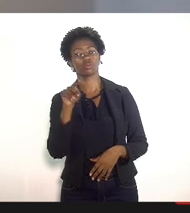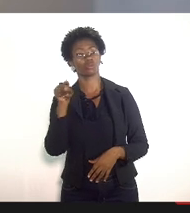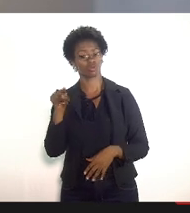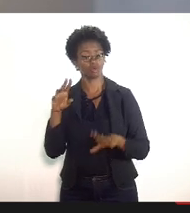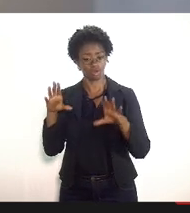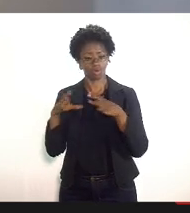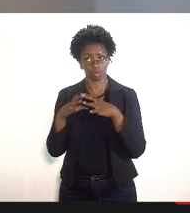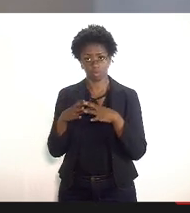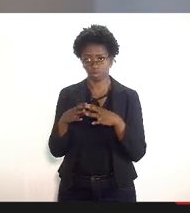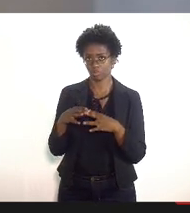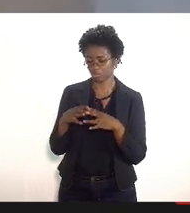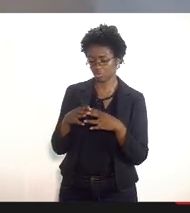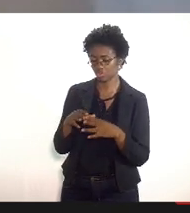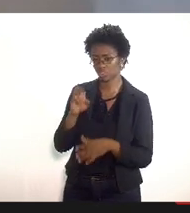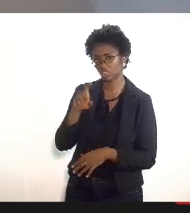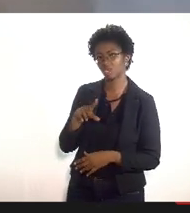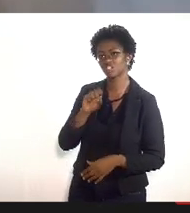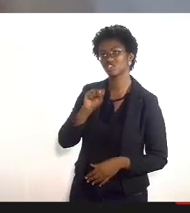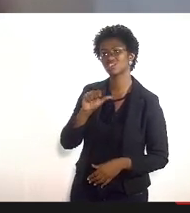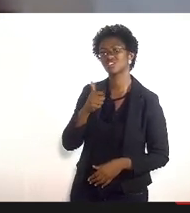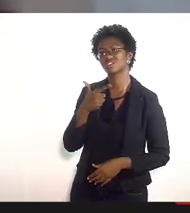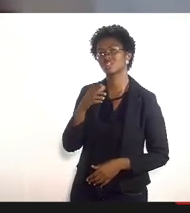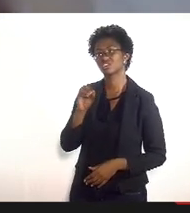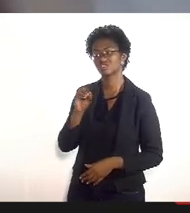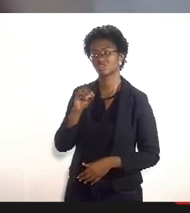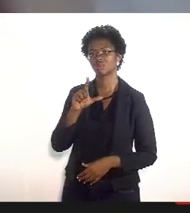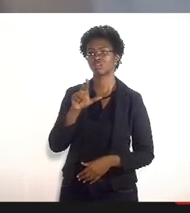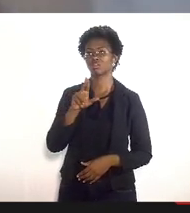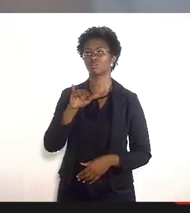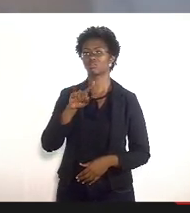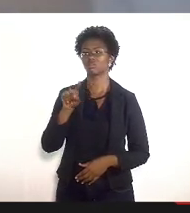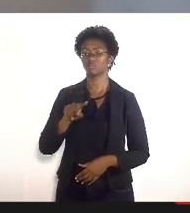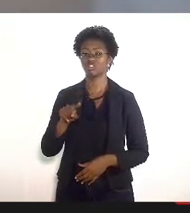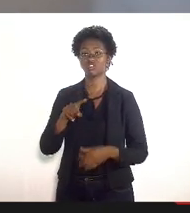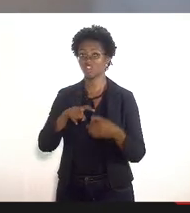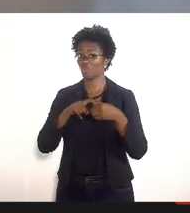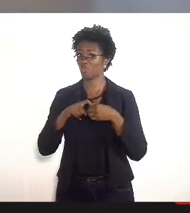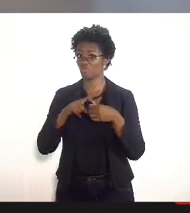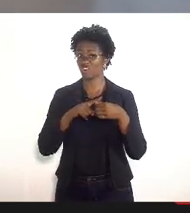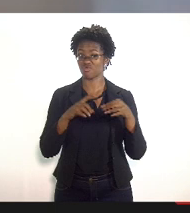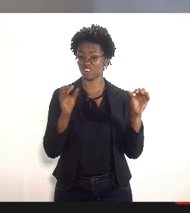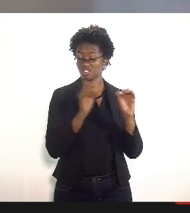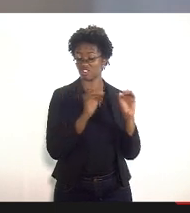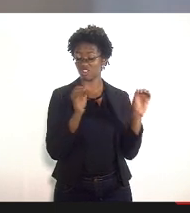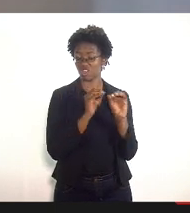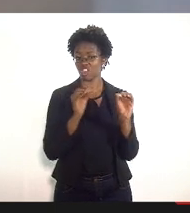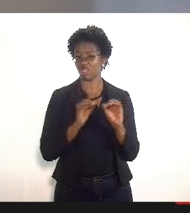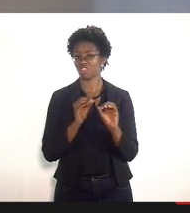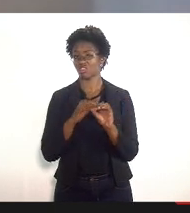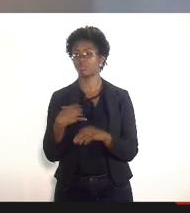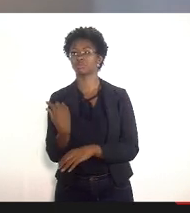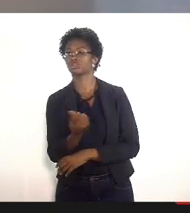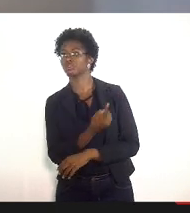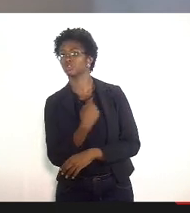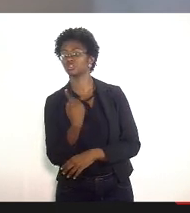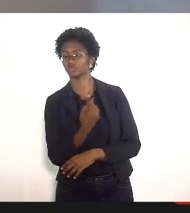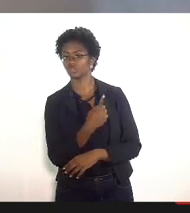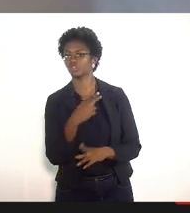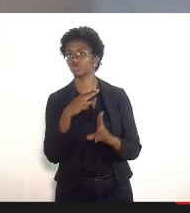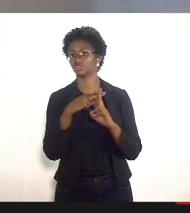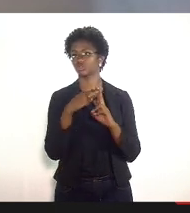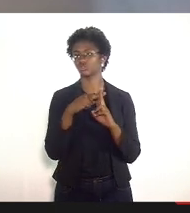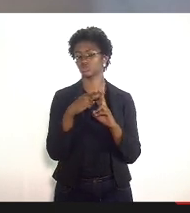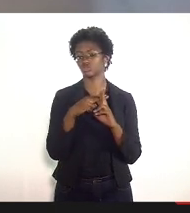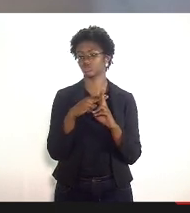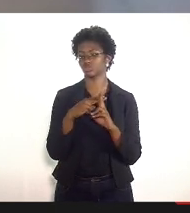ela contempla, que é São Luís, ela não faz convênios de lugar nenhum. Para nós, do SUS,